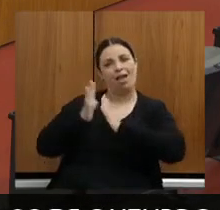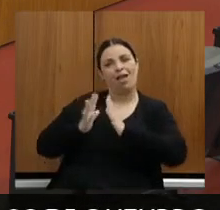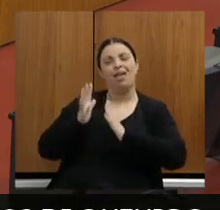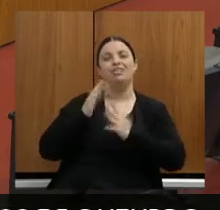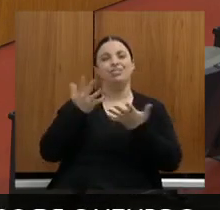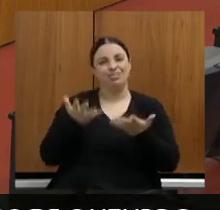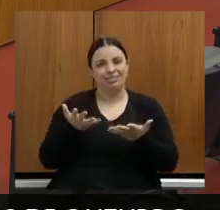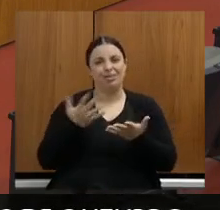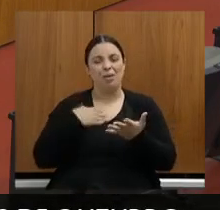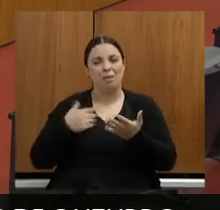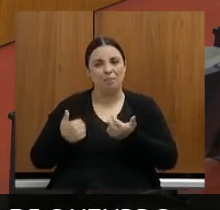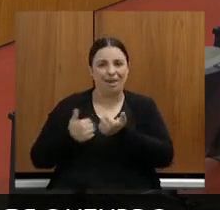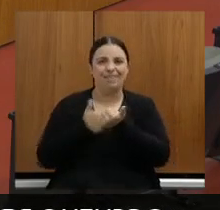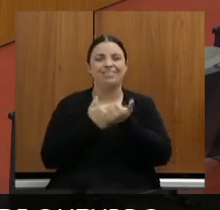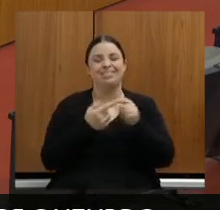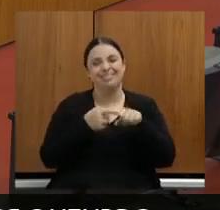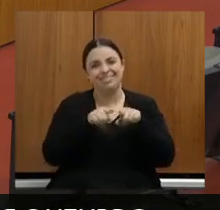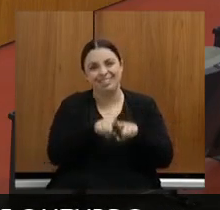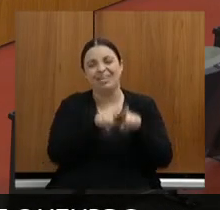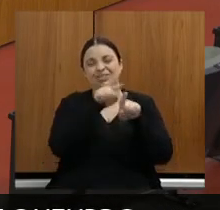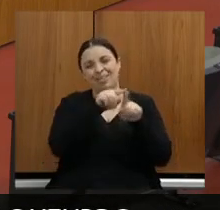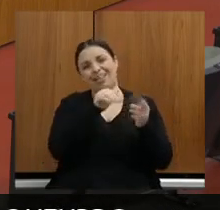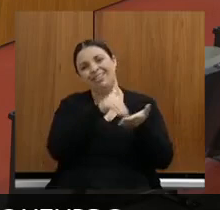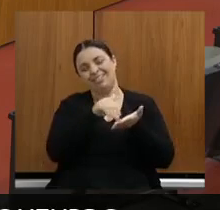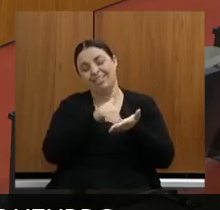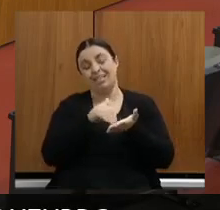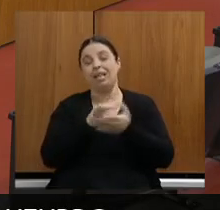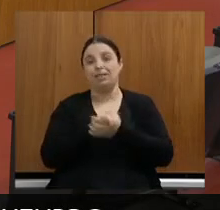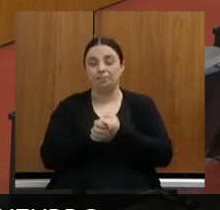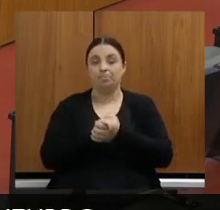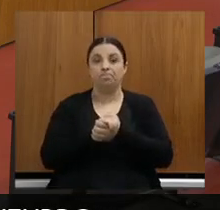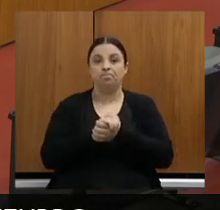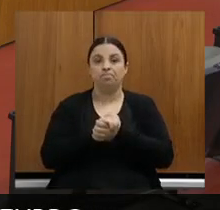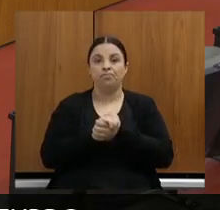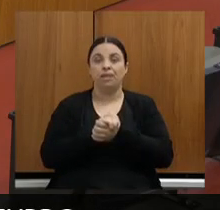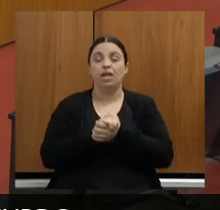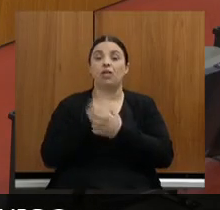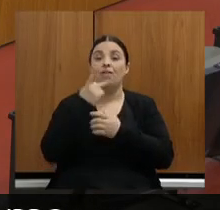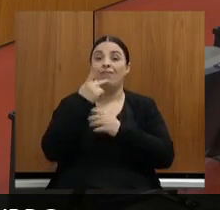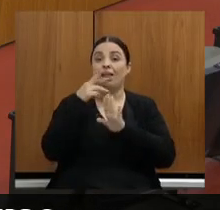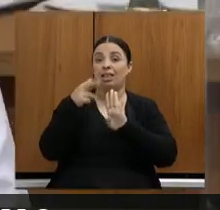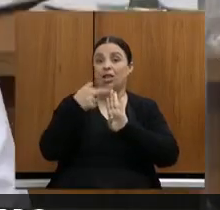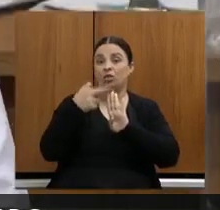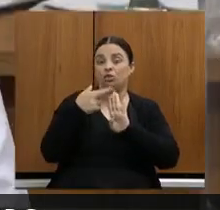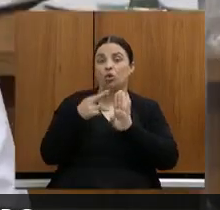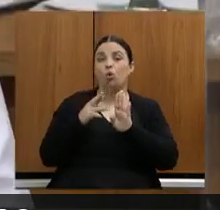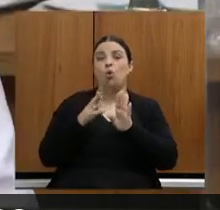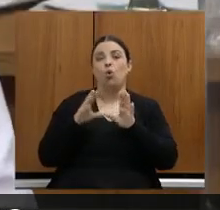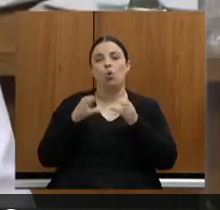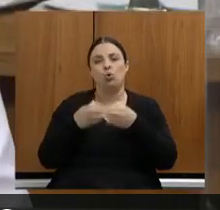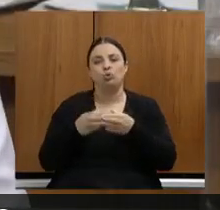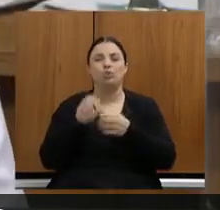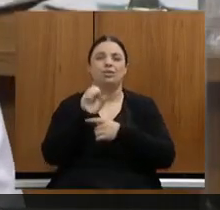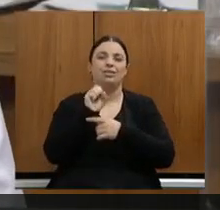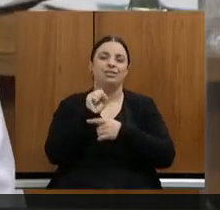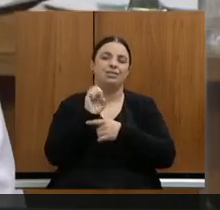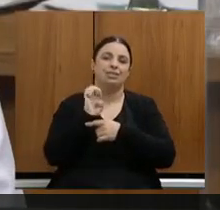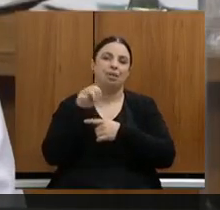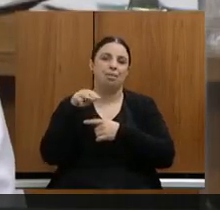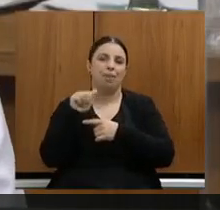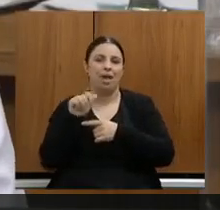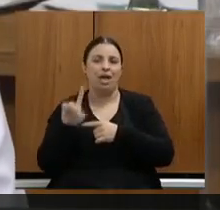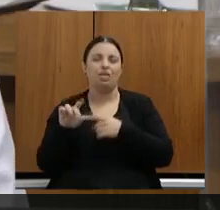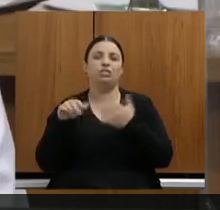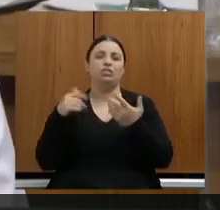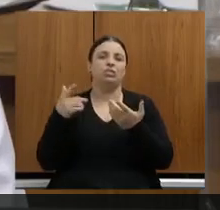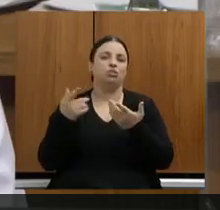parceiros da gente na secretaria e só comentar se a questão da resolução conjunta semad ief realmente tem trazer um grande barulho